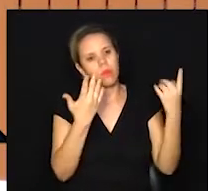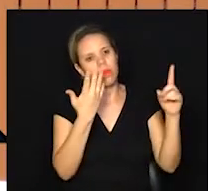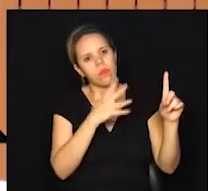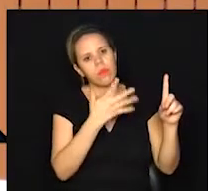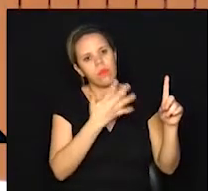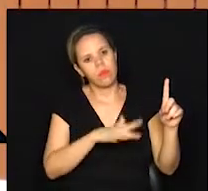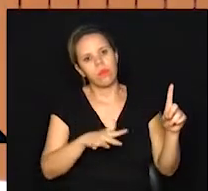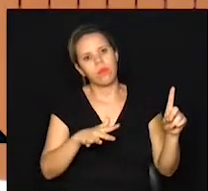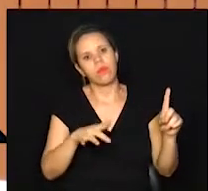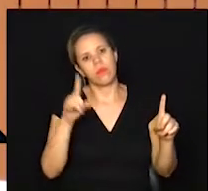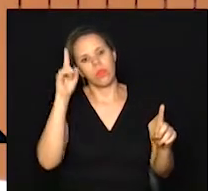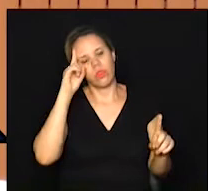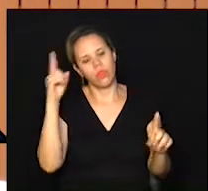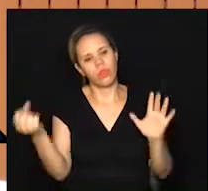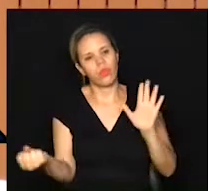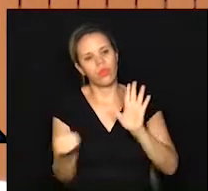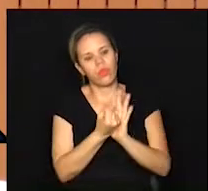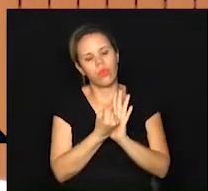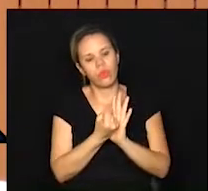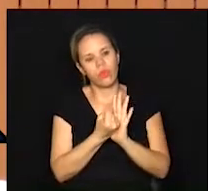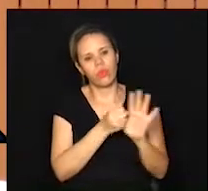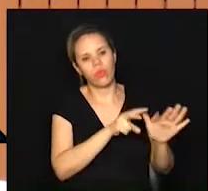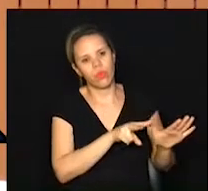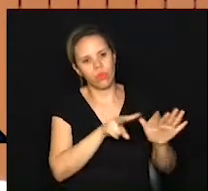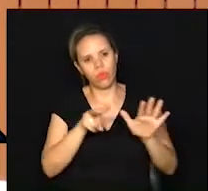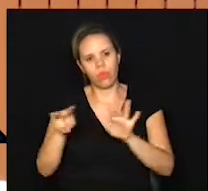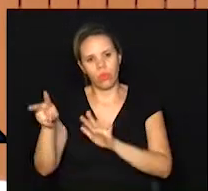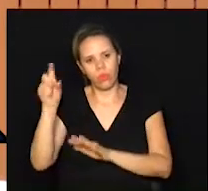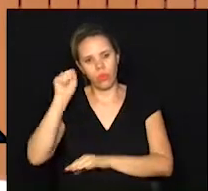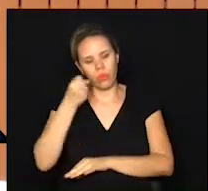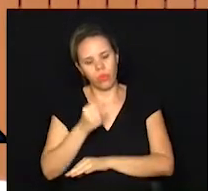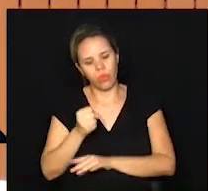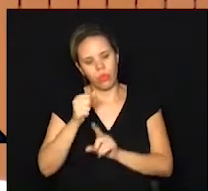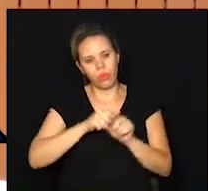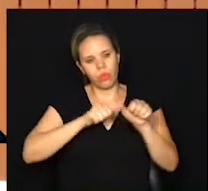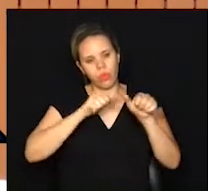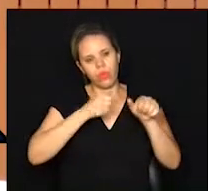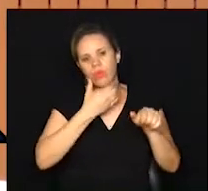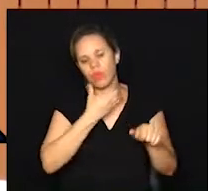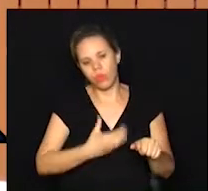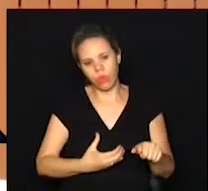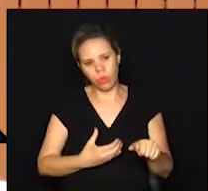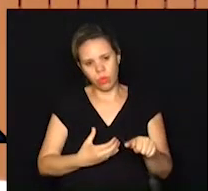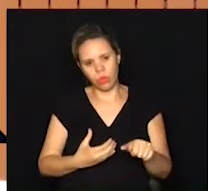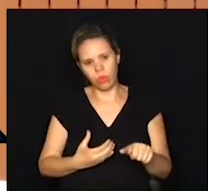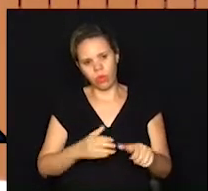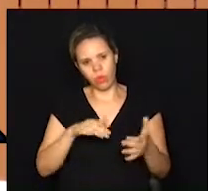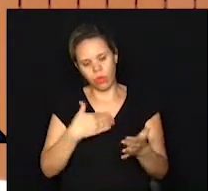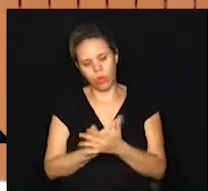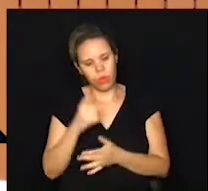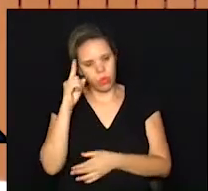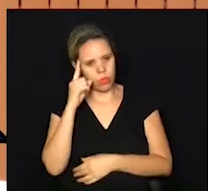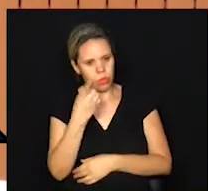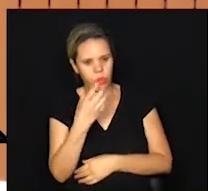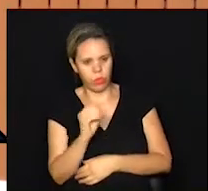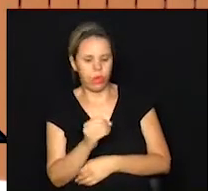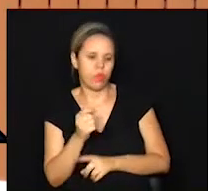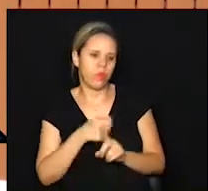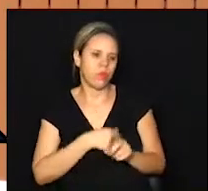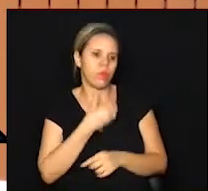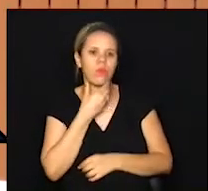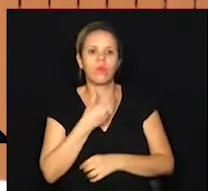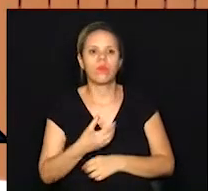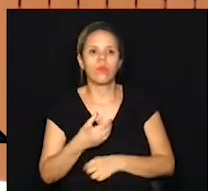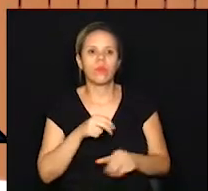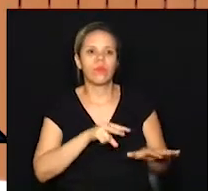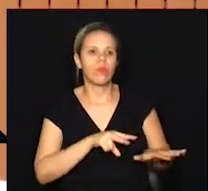a ser marcado na semana do dia 8 de dezembro, de 8 a 10 de dezembro, na semana